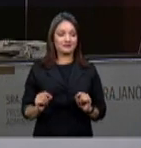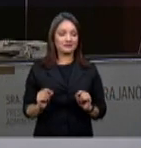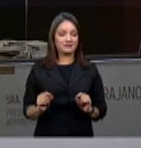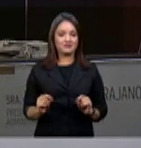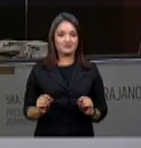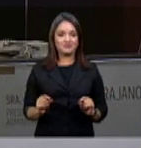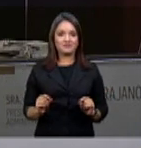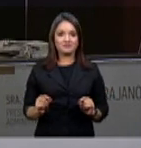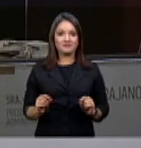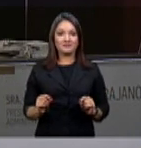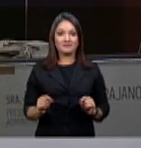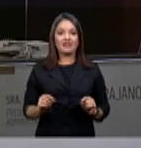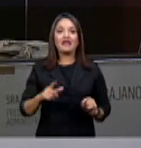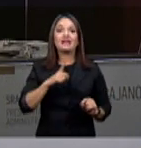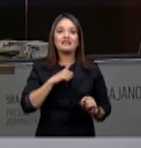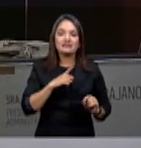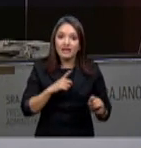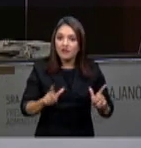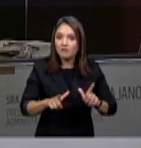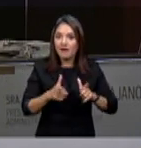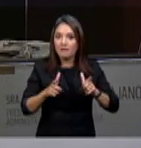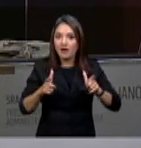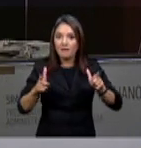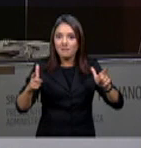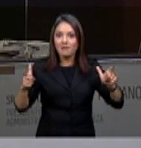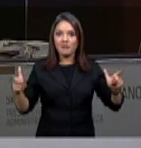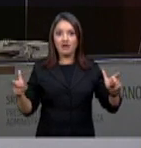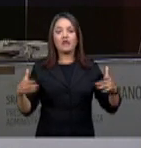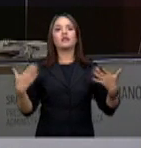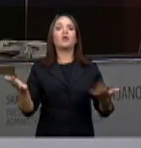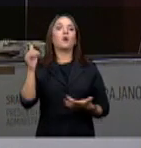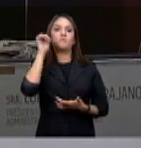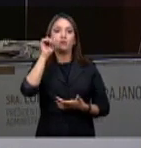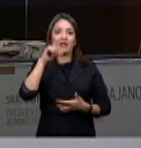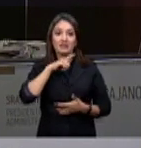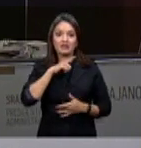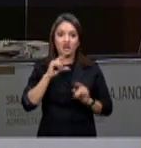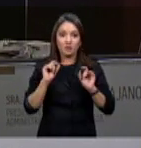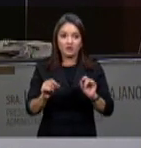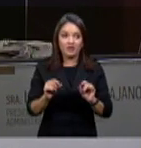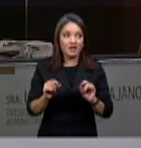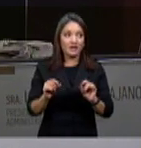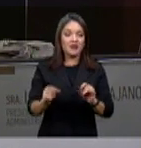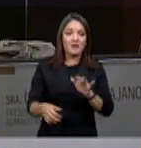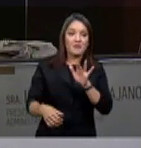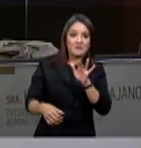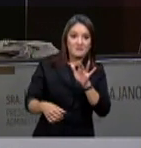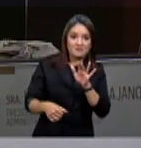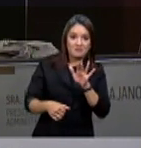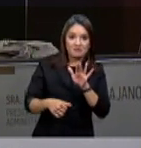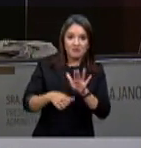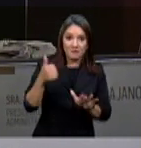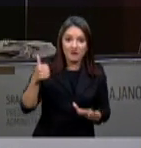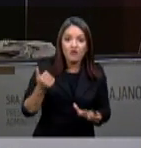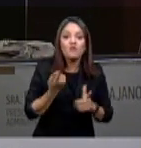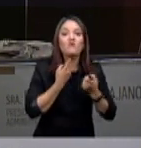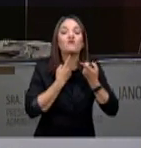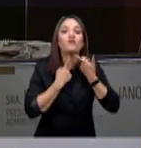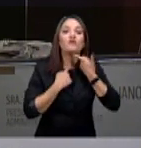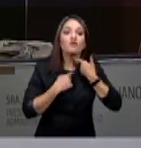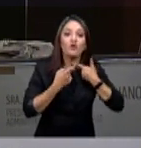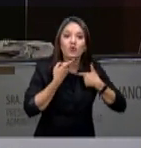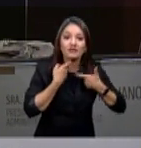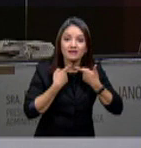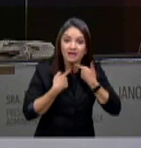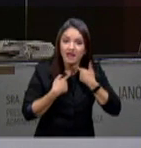isso aumentou tanto tanto tanto que elas têm primeiro mais vantagens para poder trazer